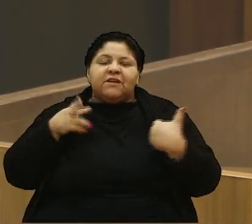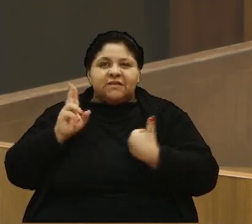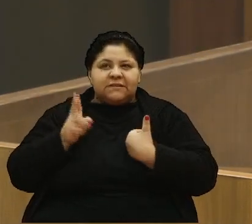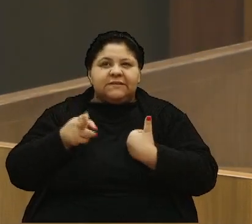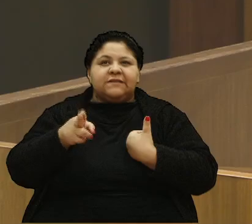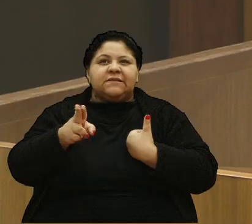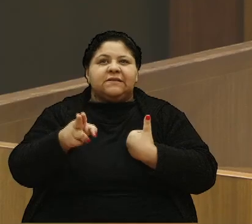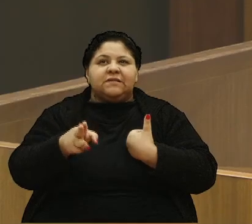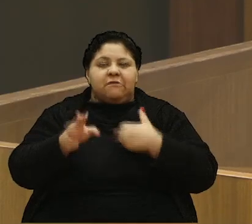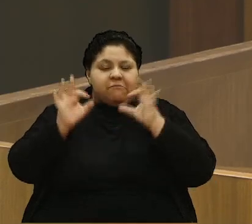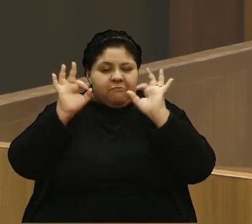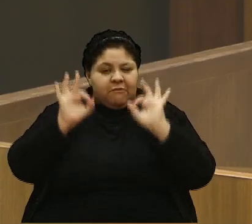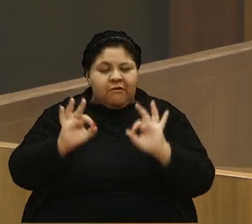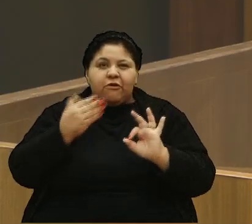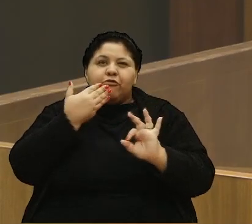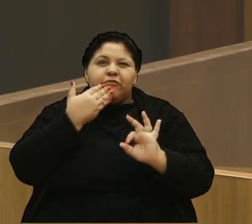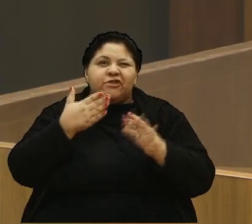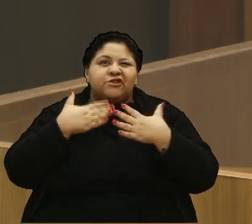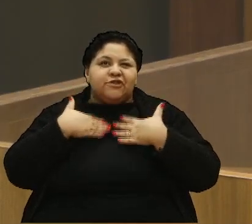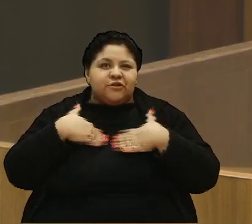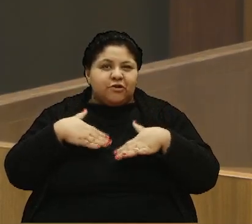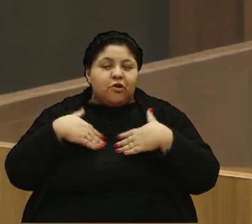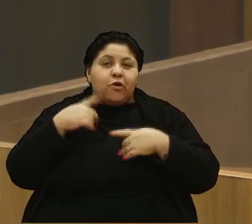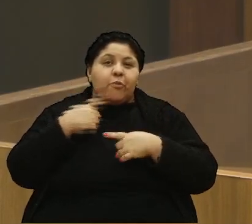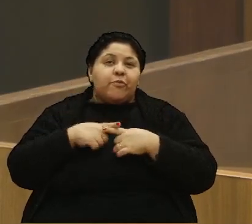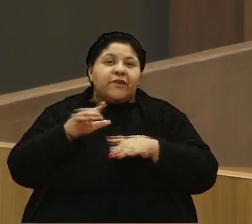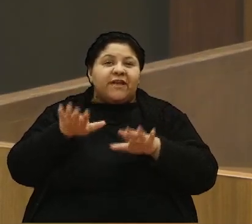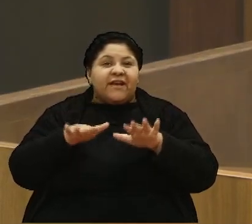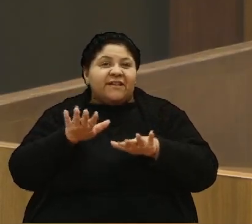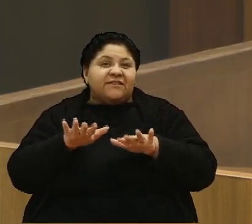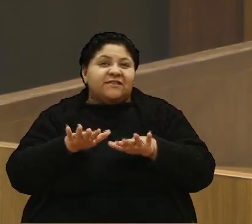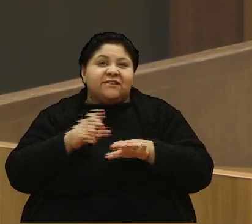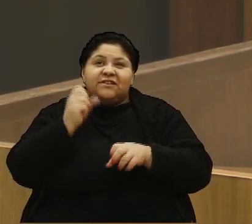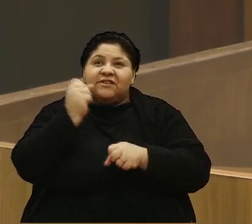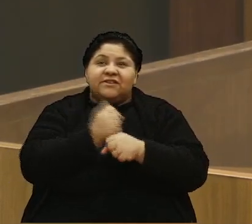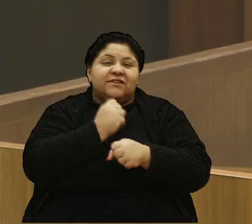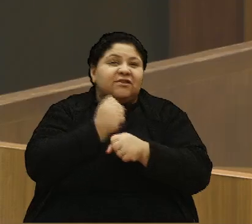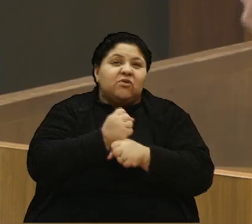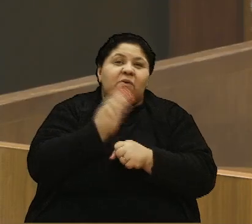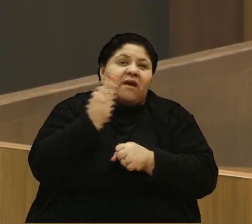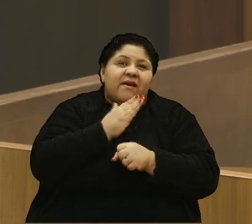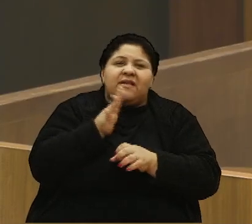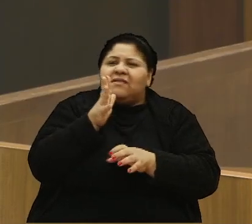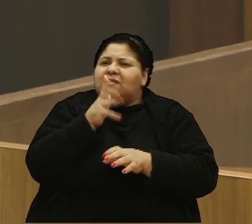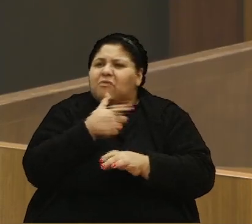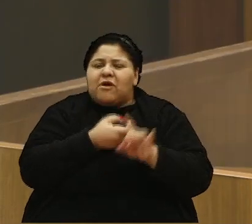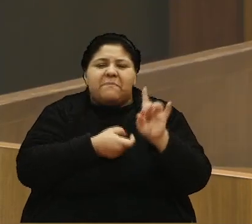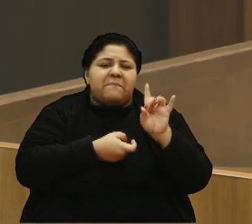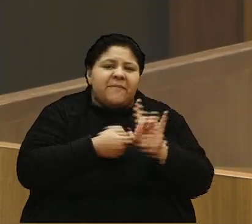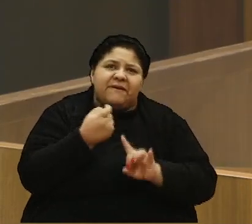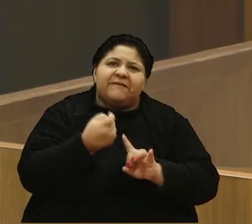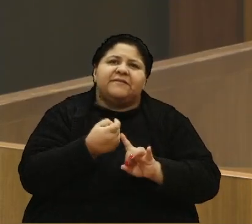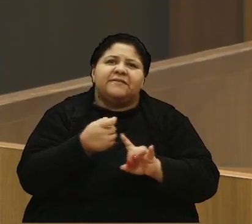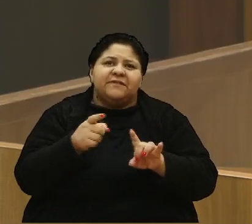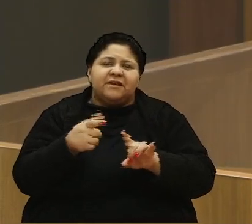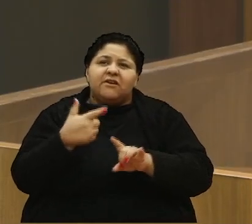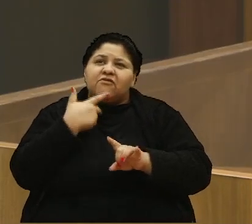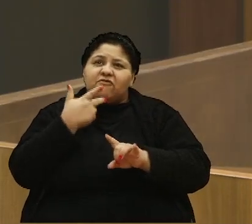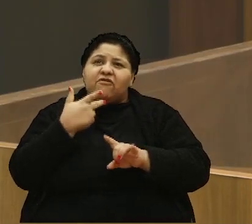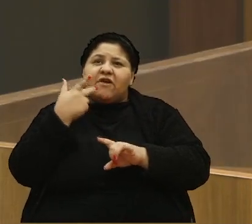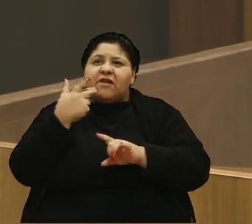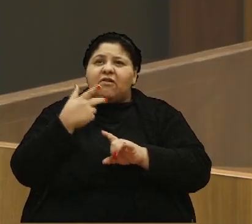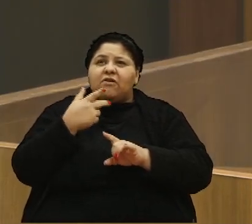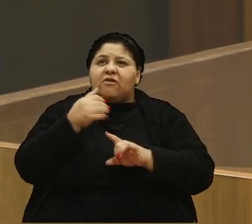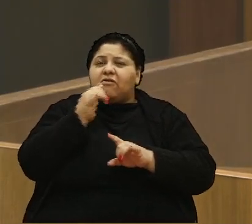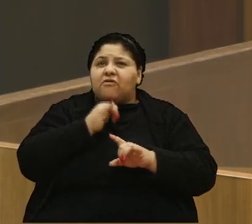com muita cautela, pedindo calma, porque muitas vezes as obras não é de imediato, demora às vezes meses. Inclusive, eu cito como exemplo